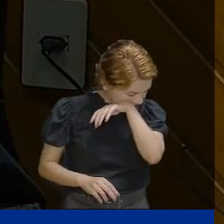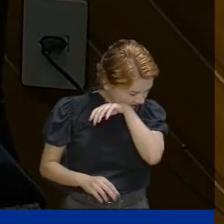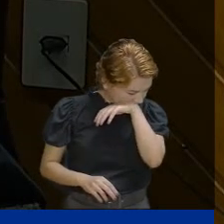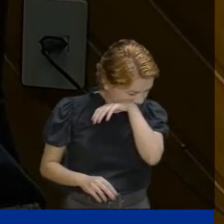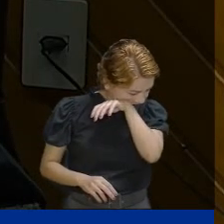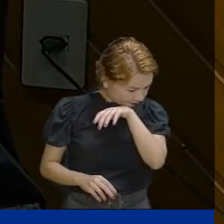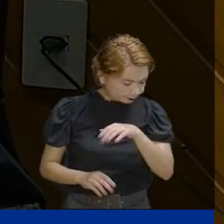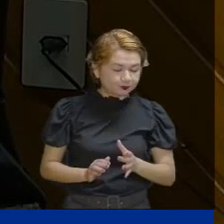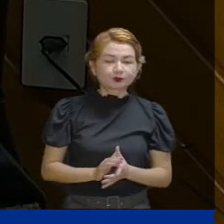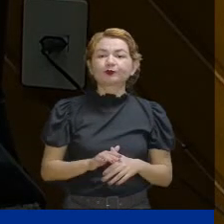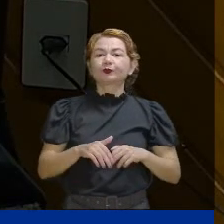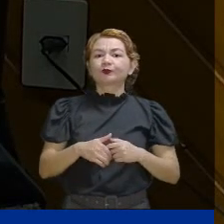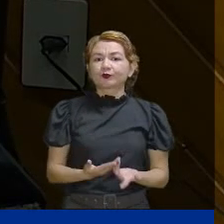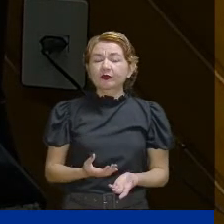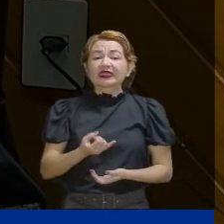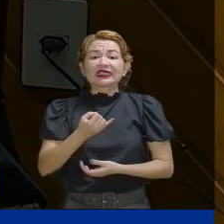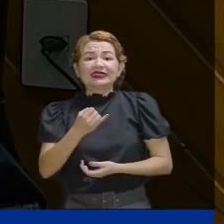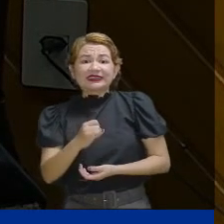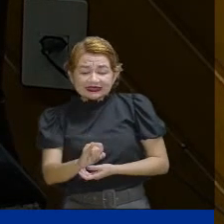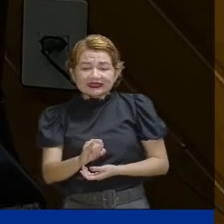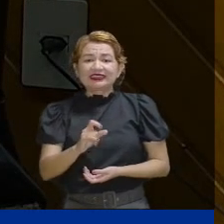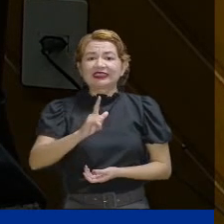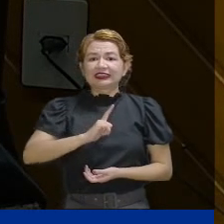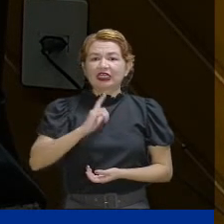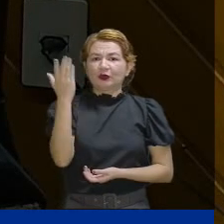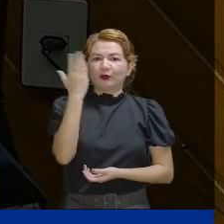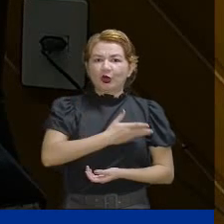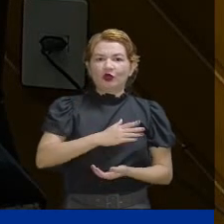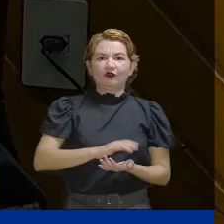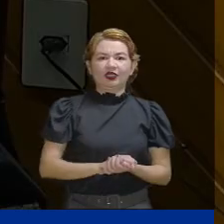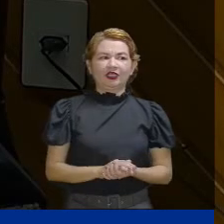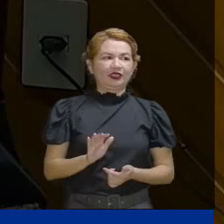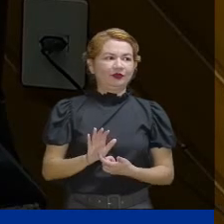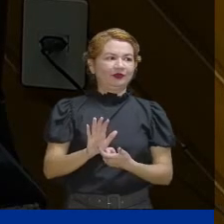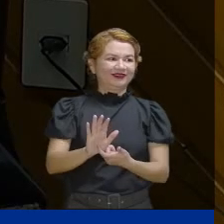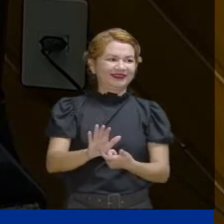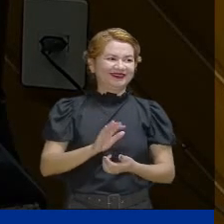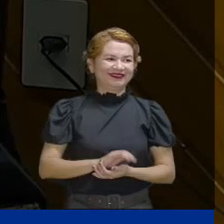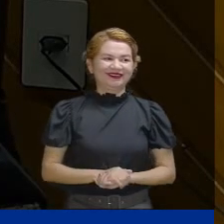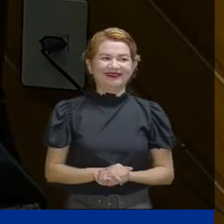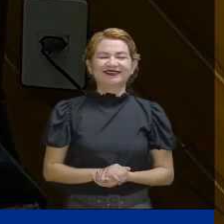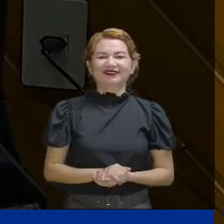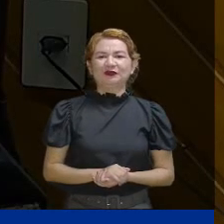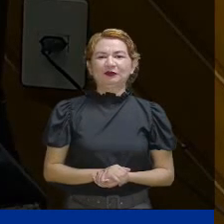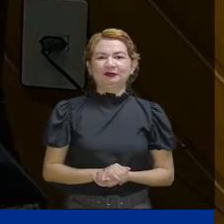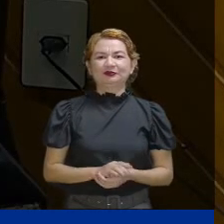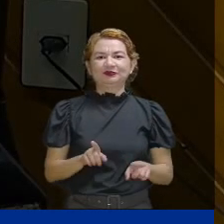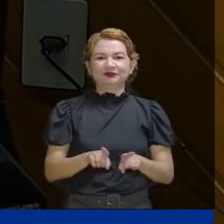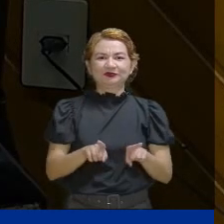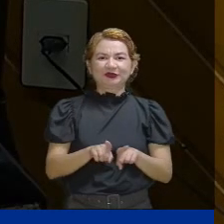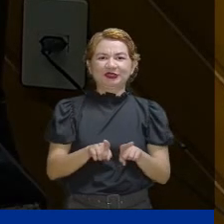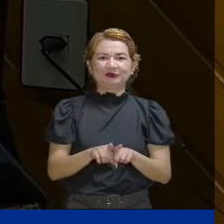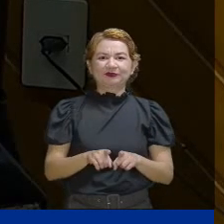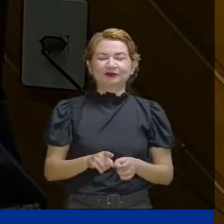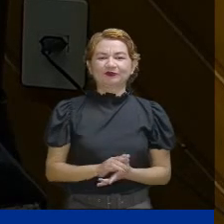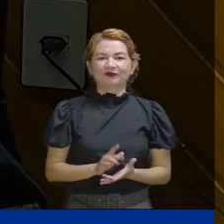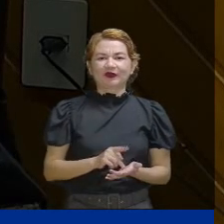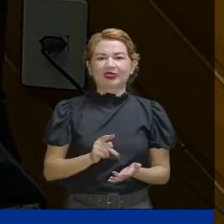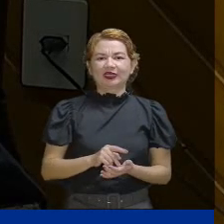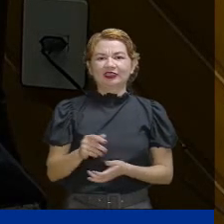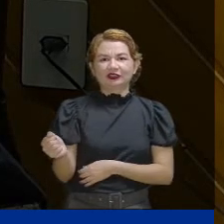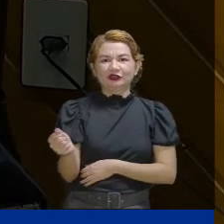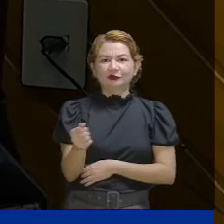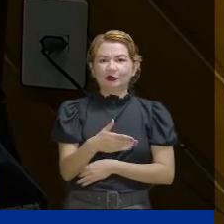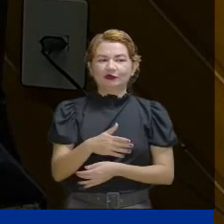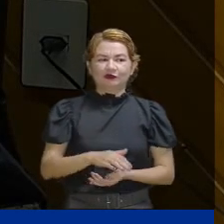salvo justa causa ou na comprovação de que a manifestação extemporânea decorre de fato novo,